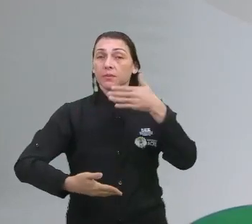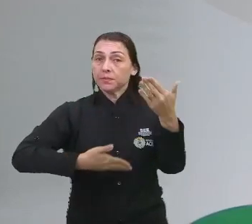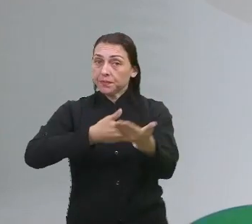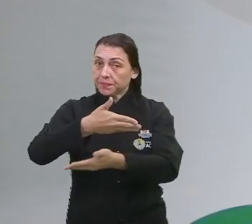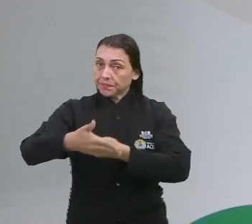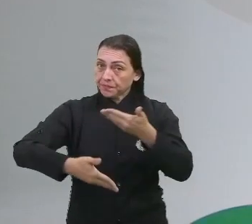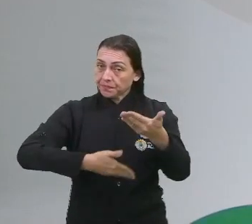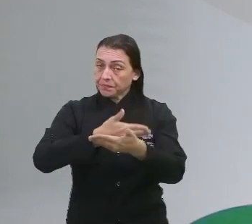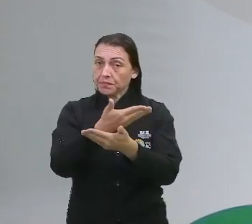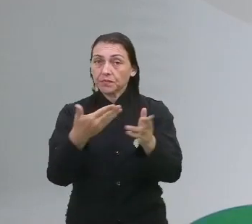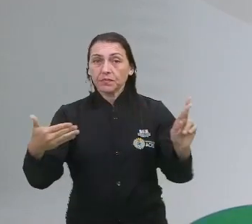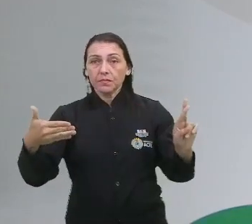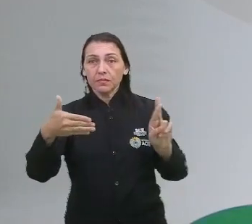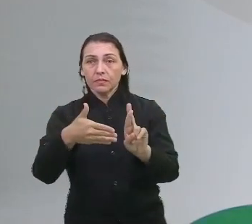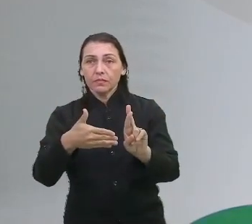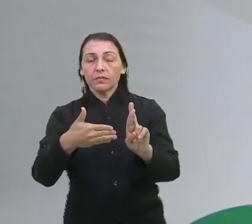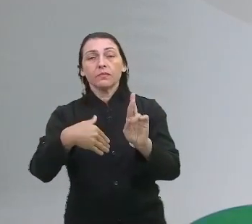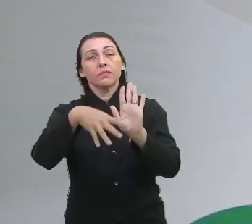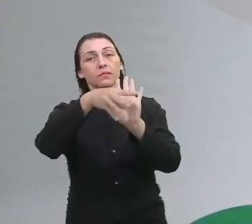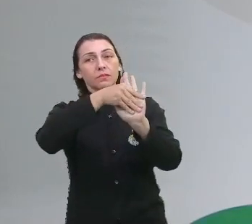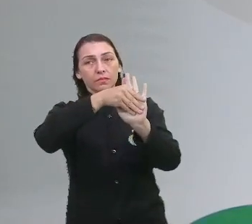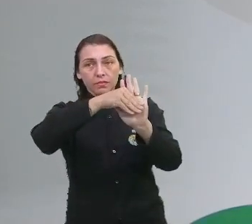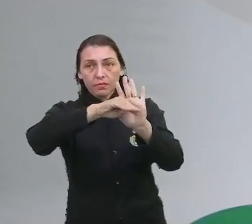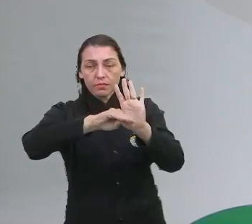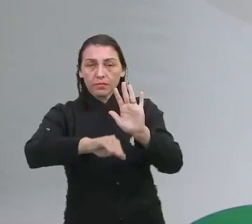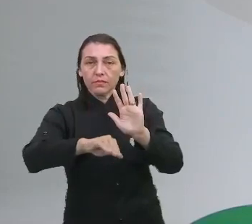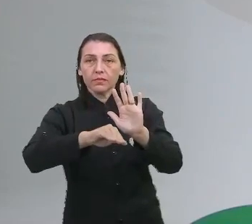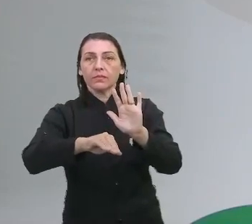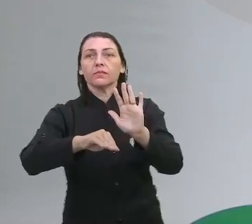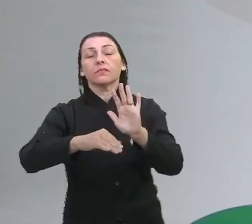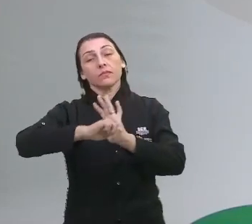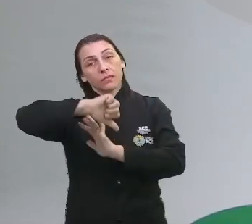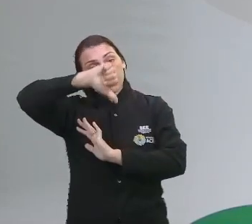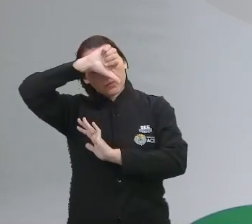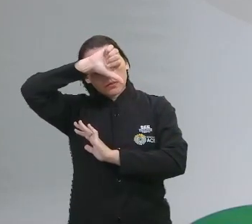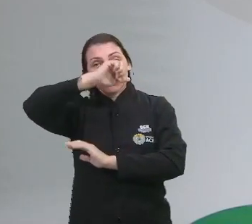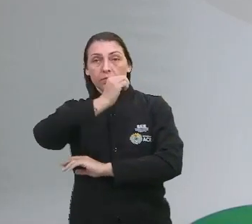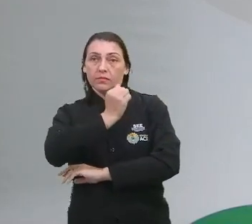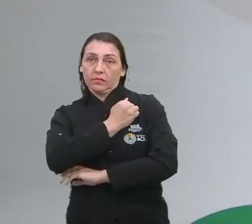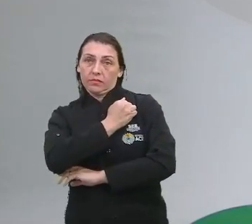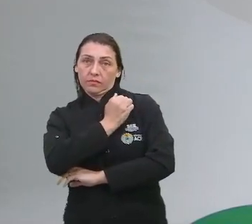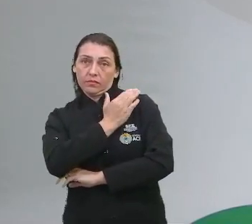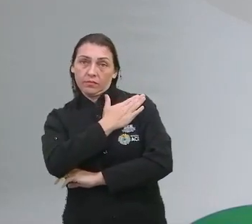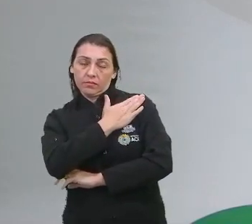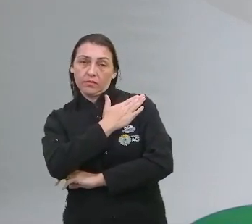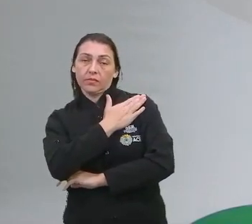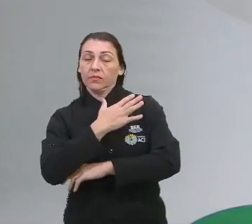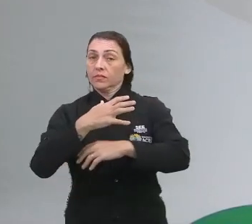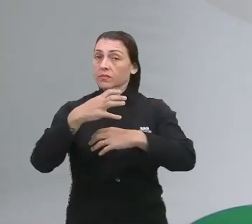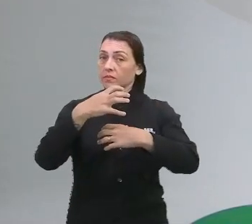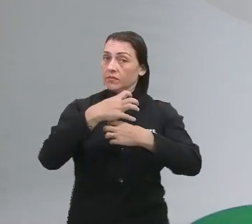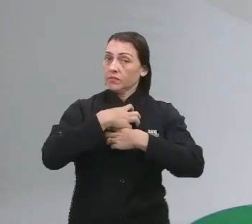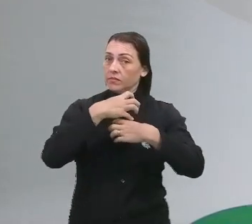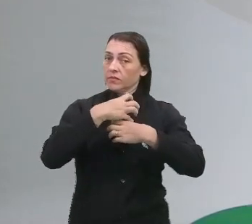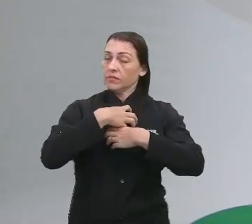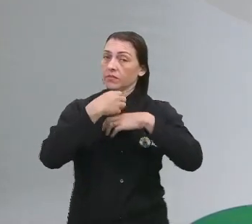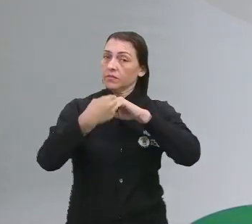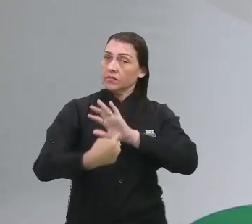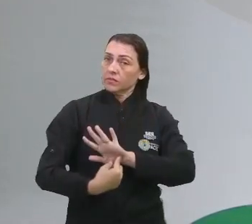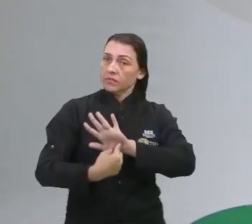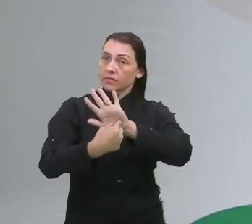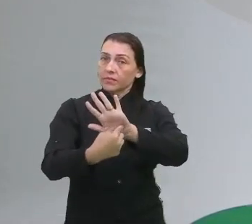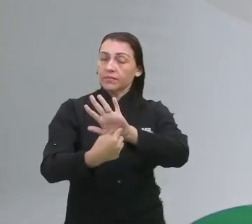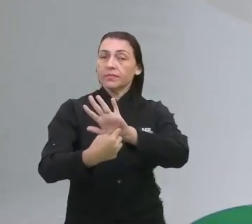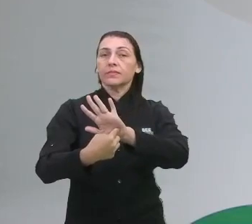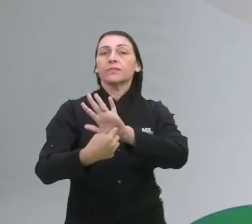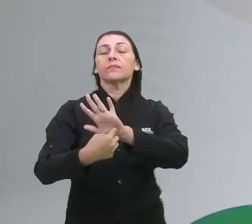relacionado à representação da mídia, relacionado aos estereótipos e o preconceito, de que a forma com que a gente retrata, da forma